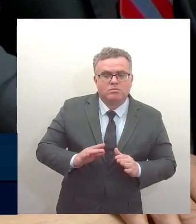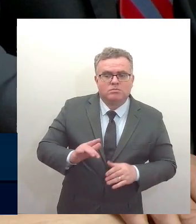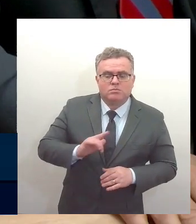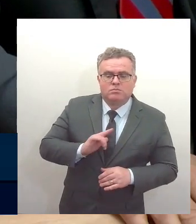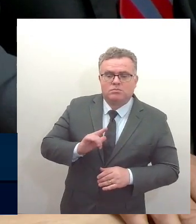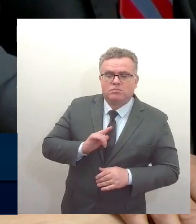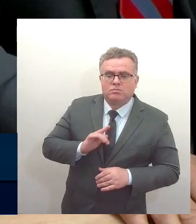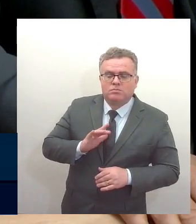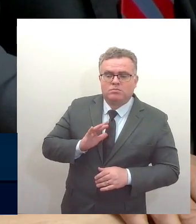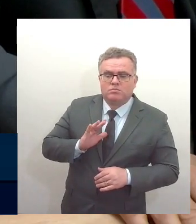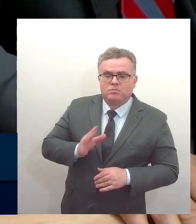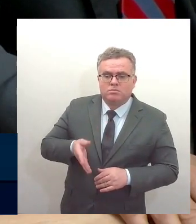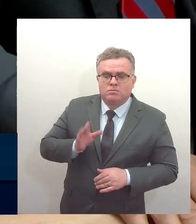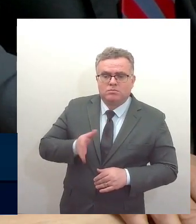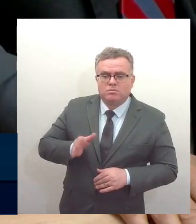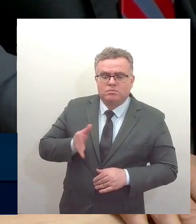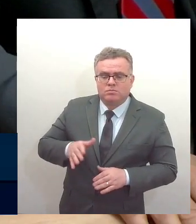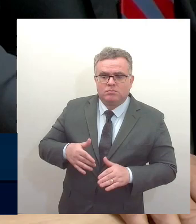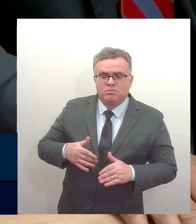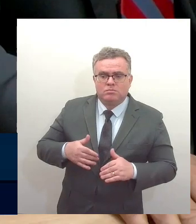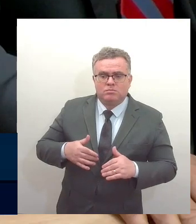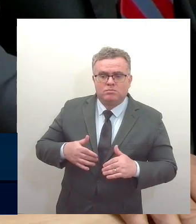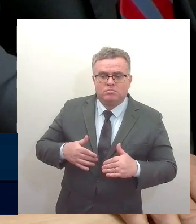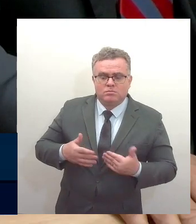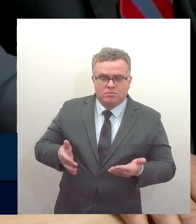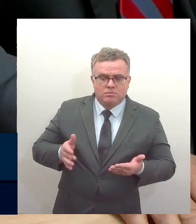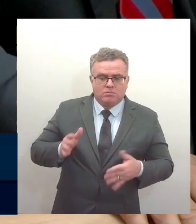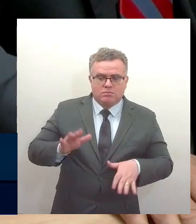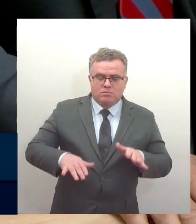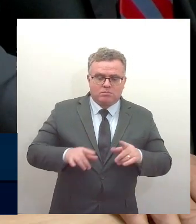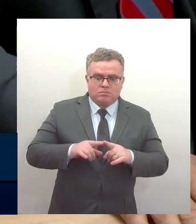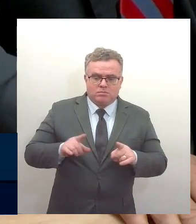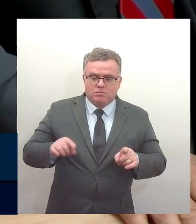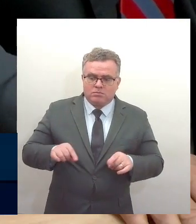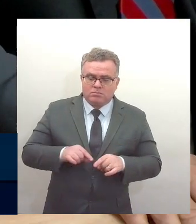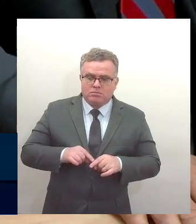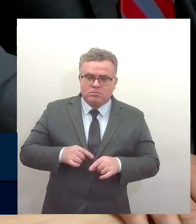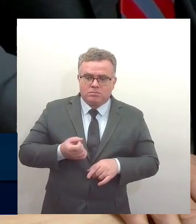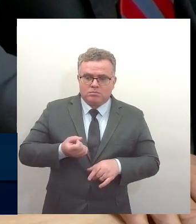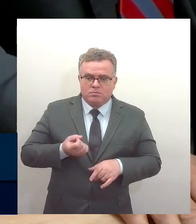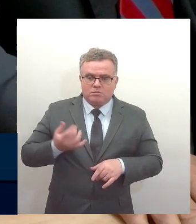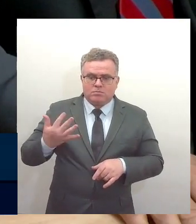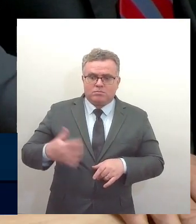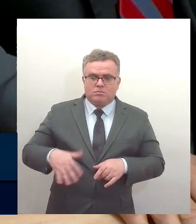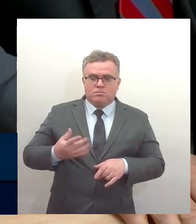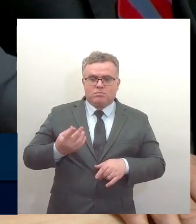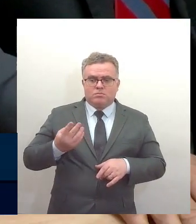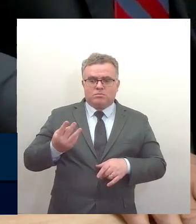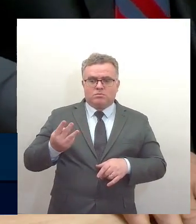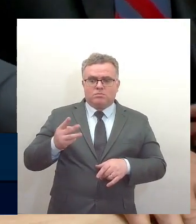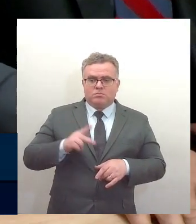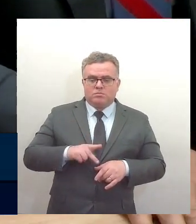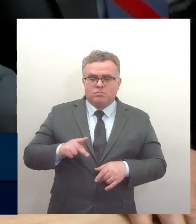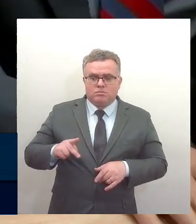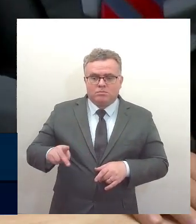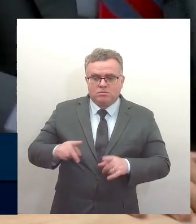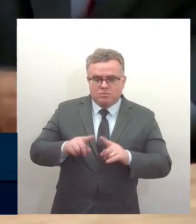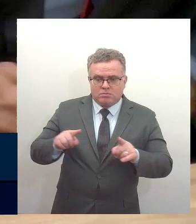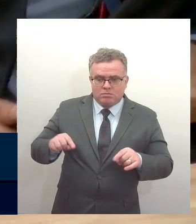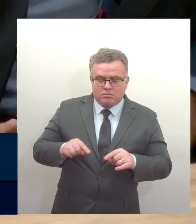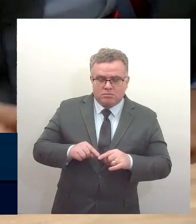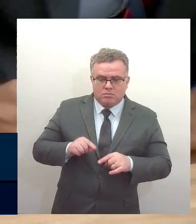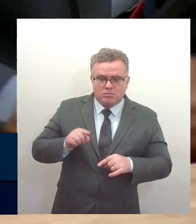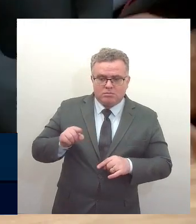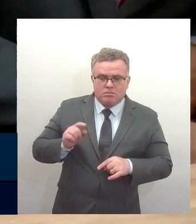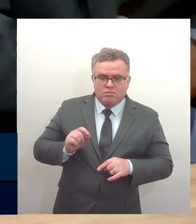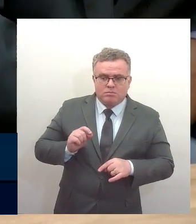dependendo da sala e dependendo da quantidade, são 3 professores por sala, né, para essa questão da